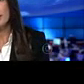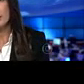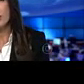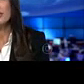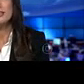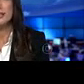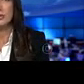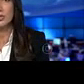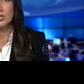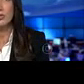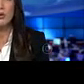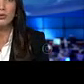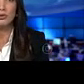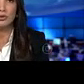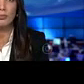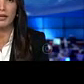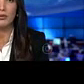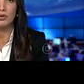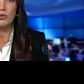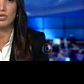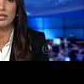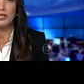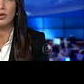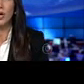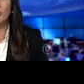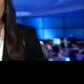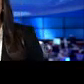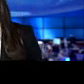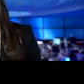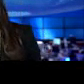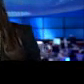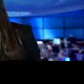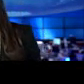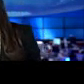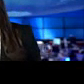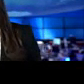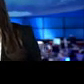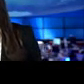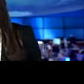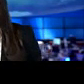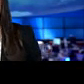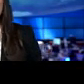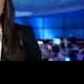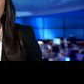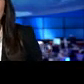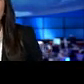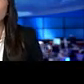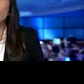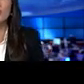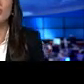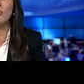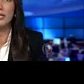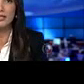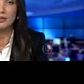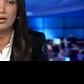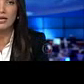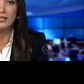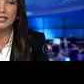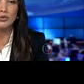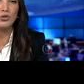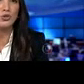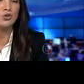mulher dele, Rosinha Garotinho, ambos do PR do Rio de Janeiro, por abuso de poder econômico e uso irregular de meios de